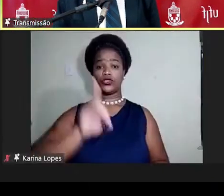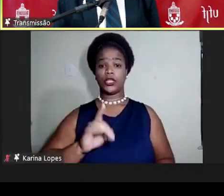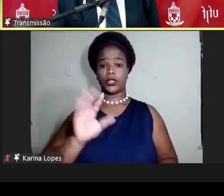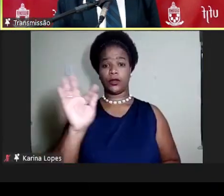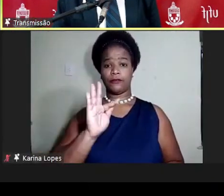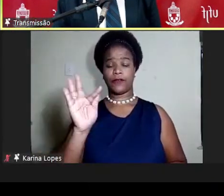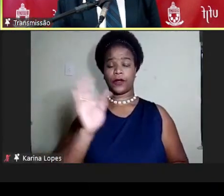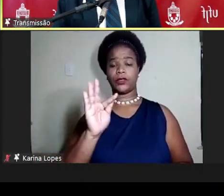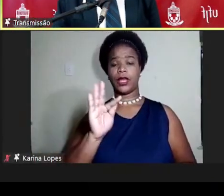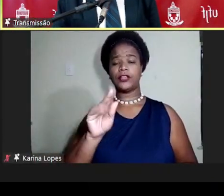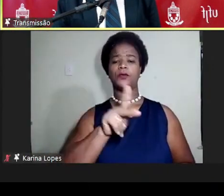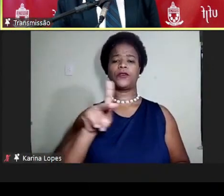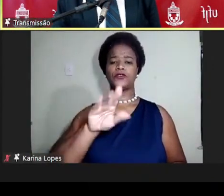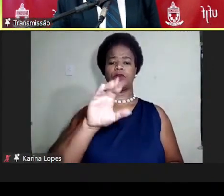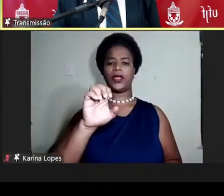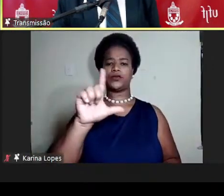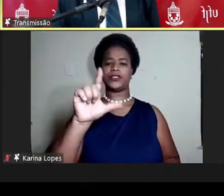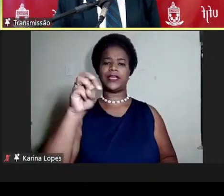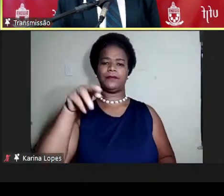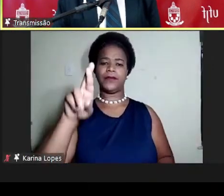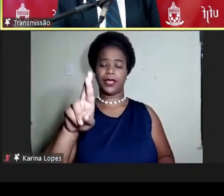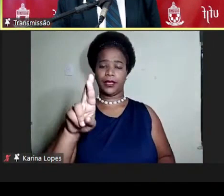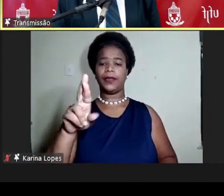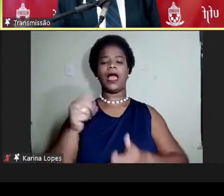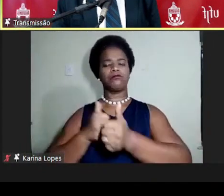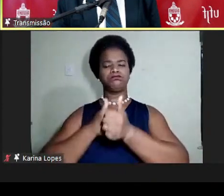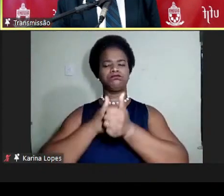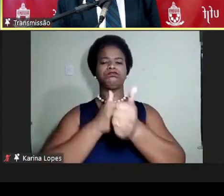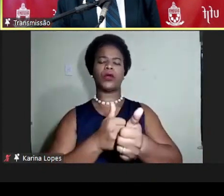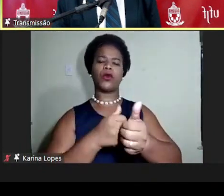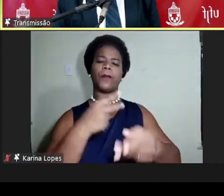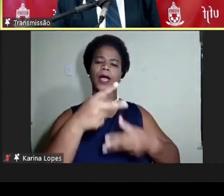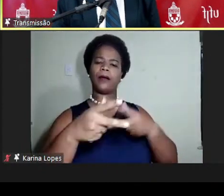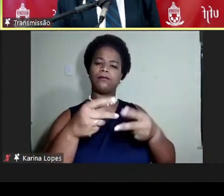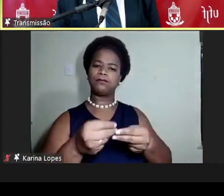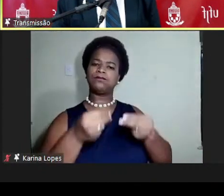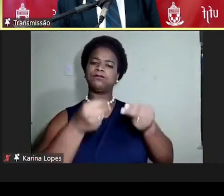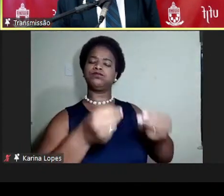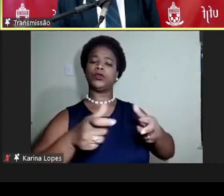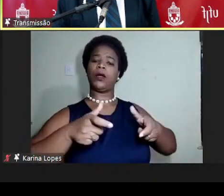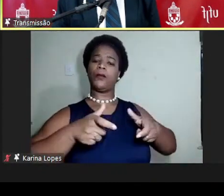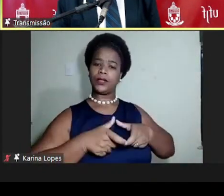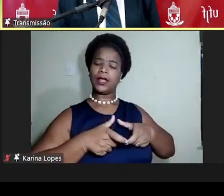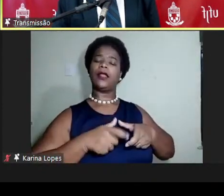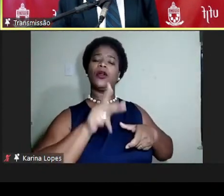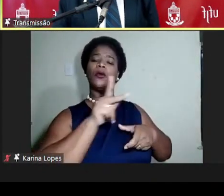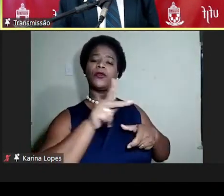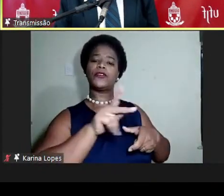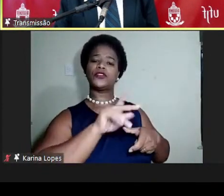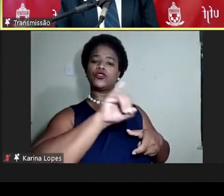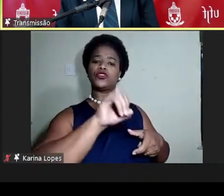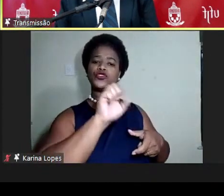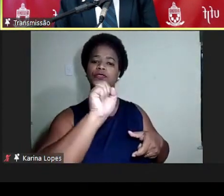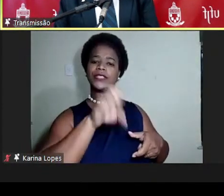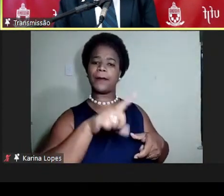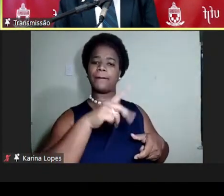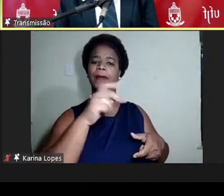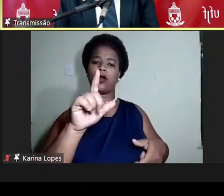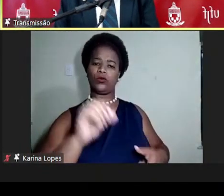Passo Cunha, para acompanhar a entrega da medalha ao homenageado professor José Paulo de Abraim Abdala.